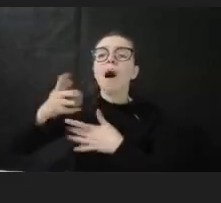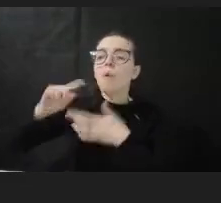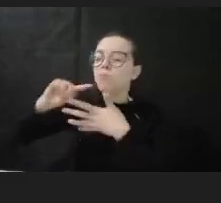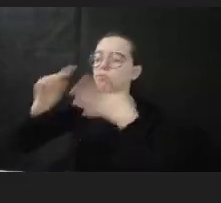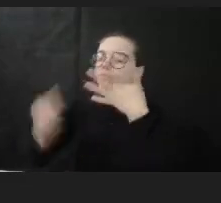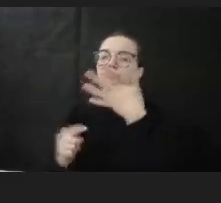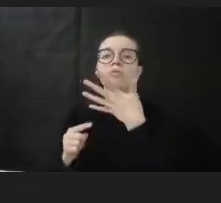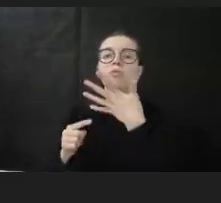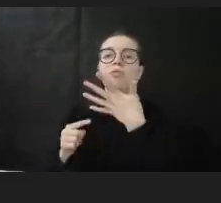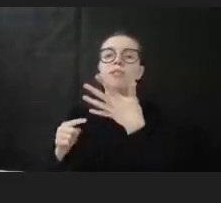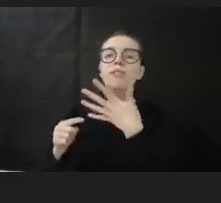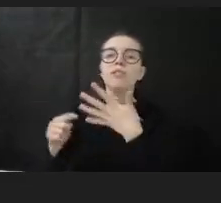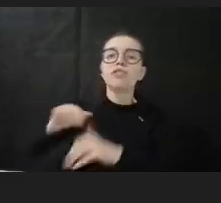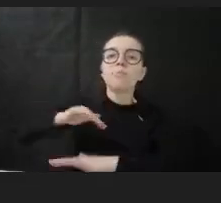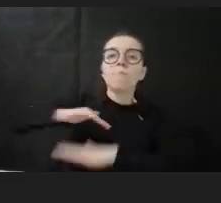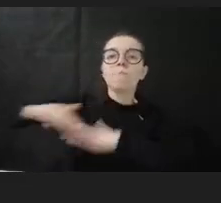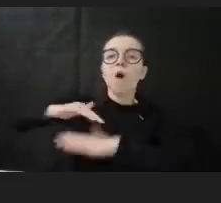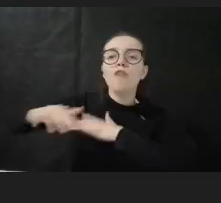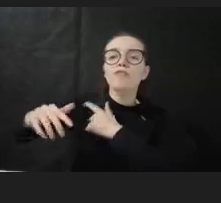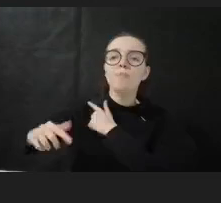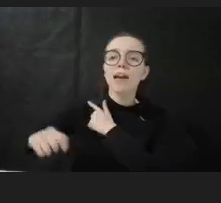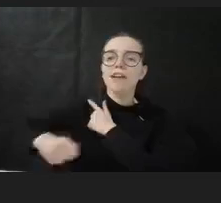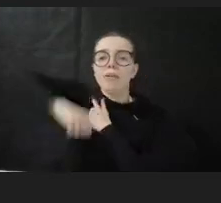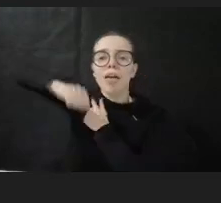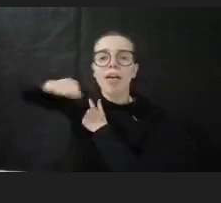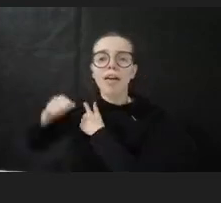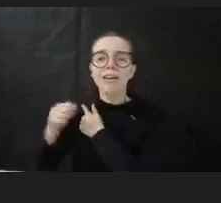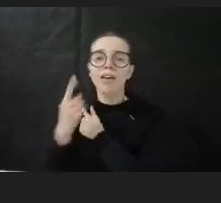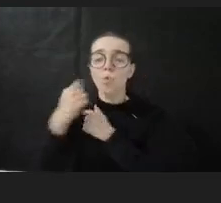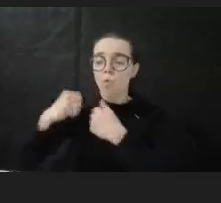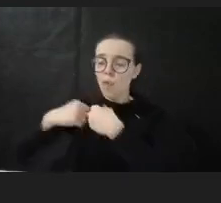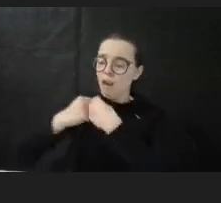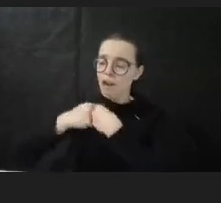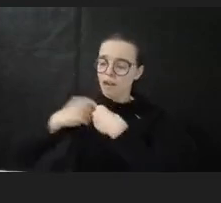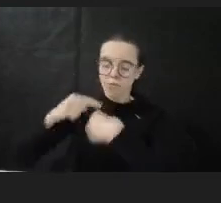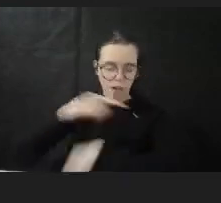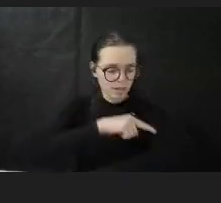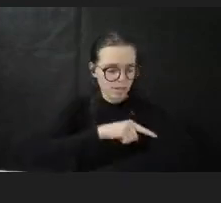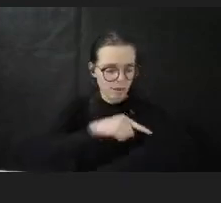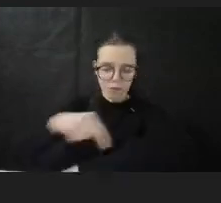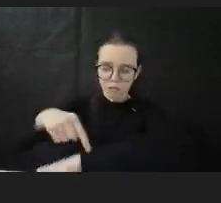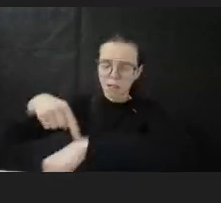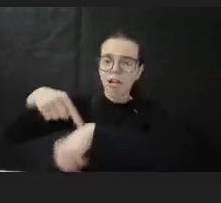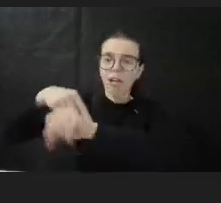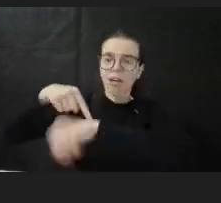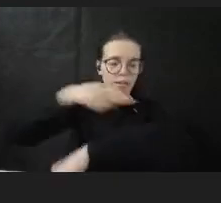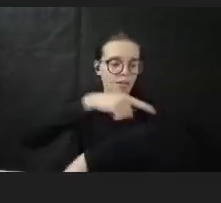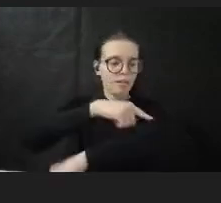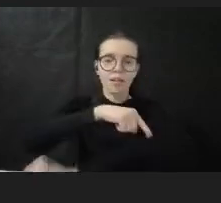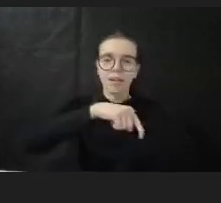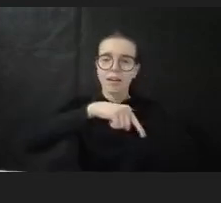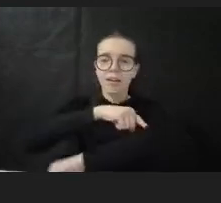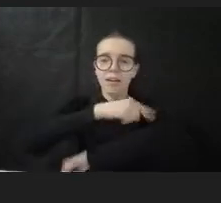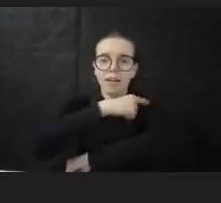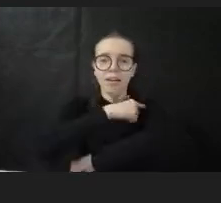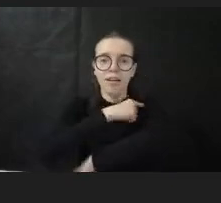o grau máximo de movimento que uma articulação consegue realizar.